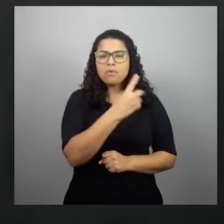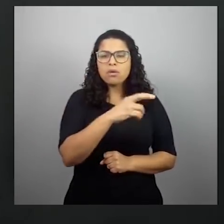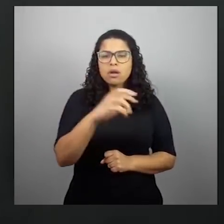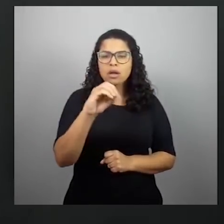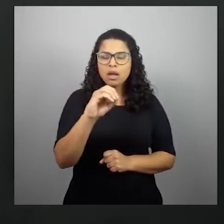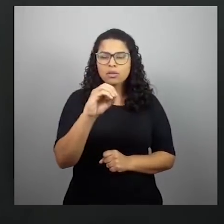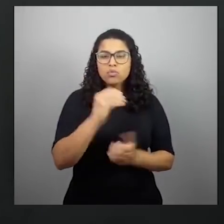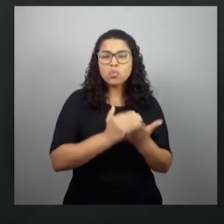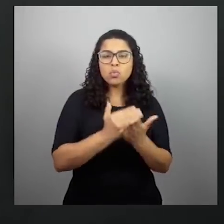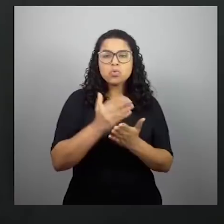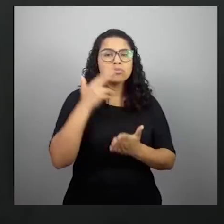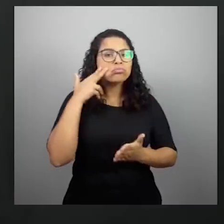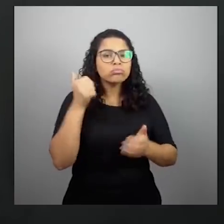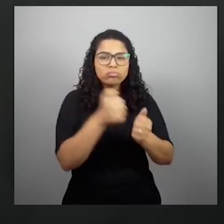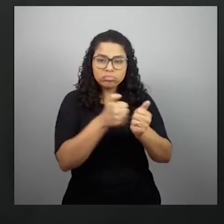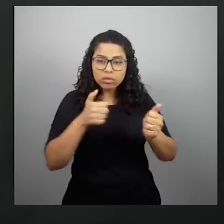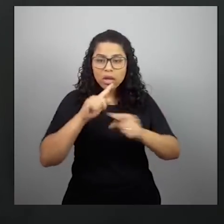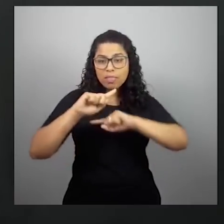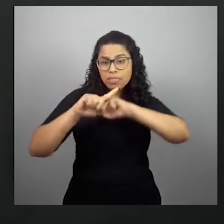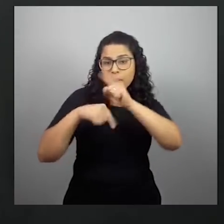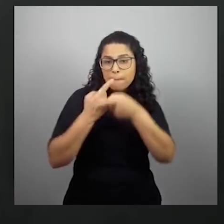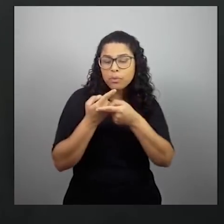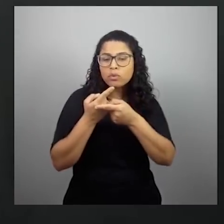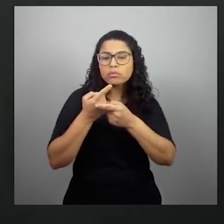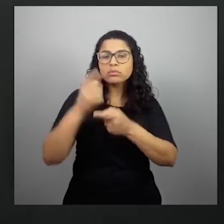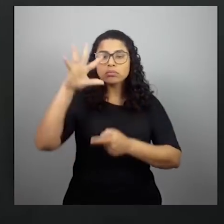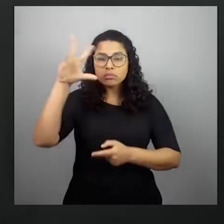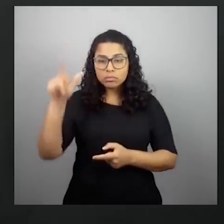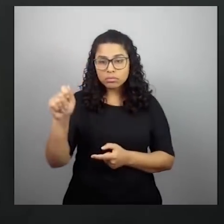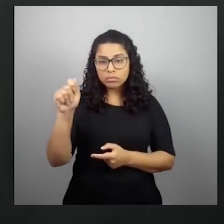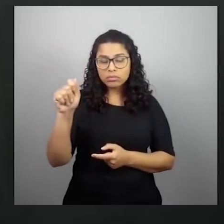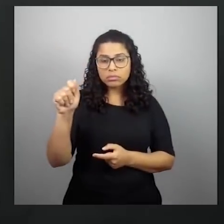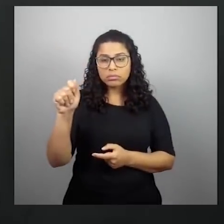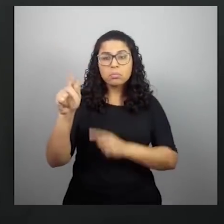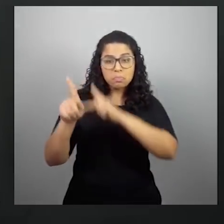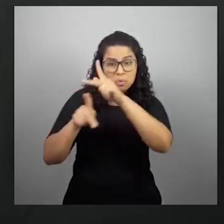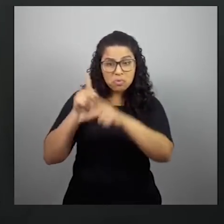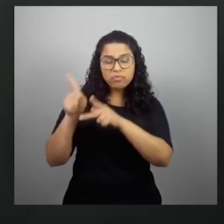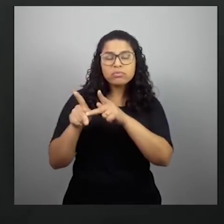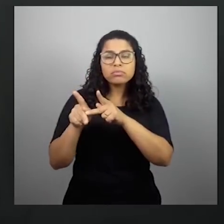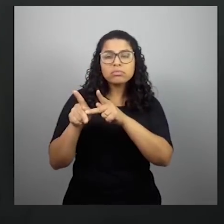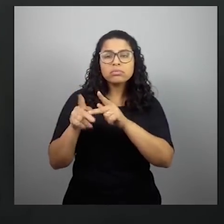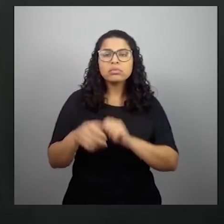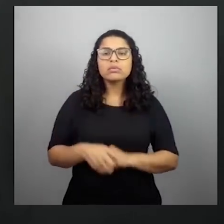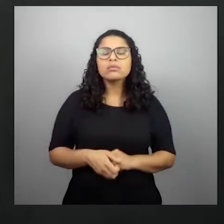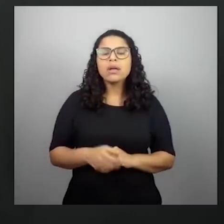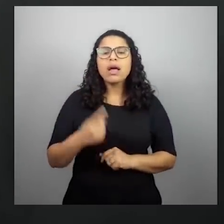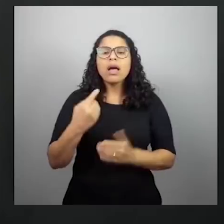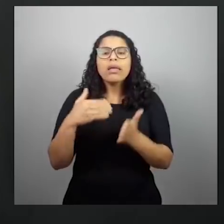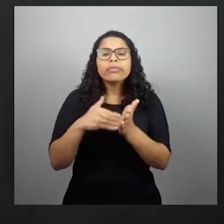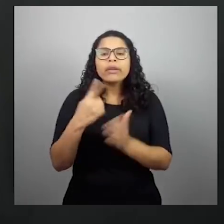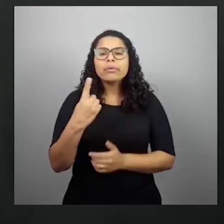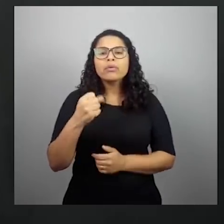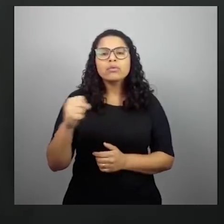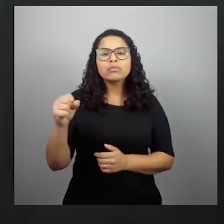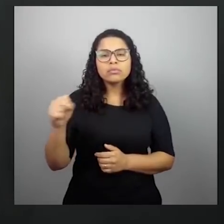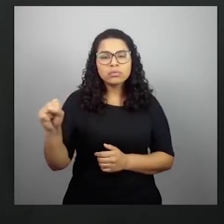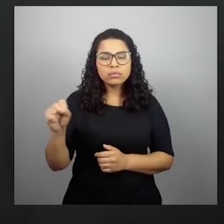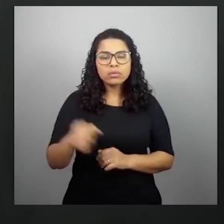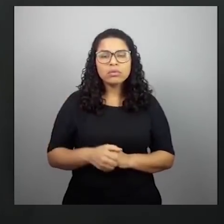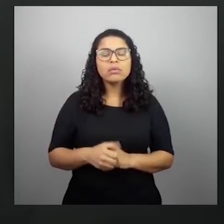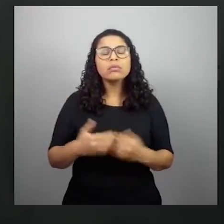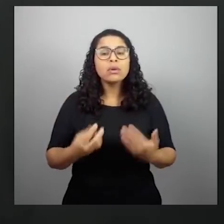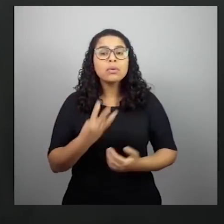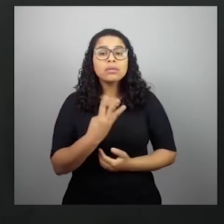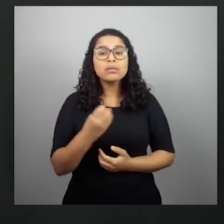dos indígenas e depois com a escravidão africana até 1888, a gente está falando de 388 anos de escravidão. É uma